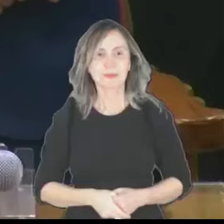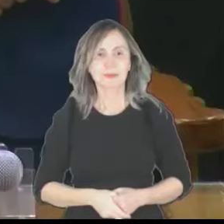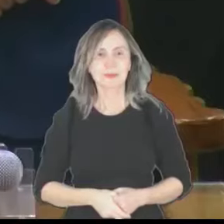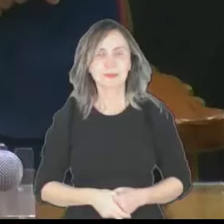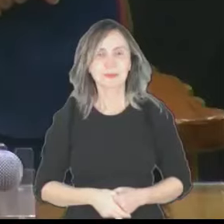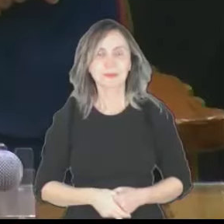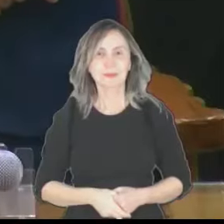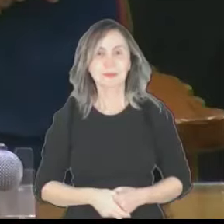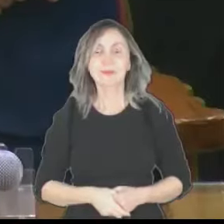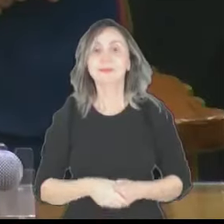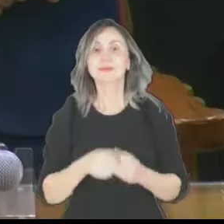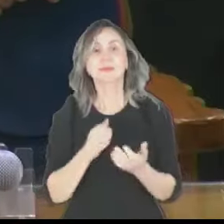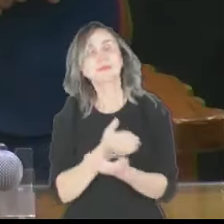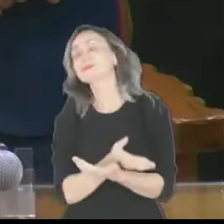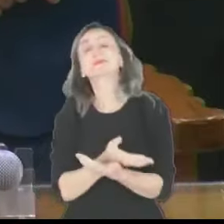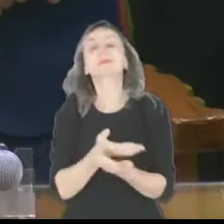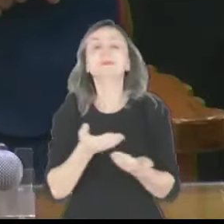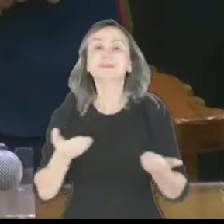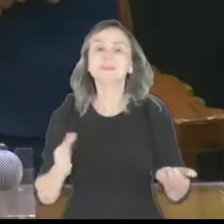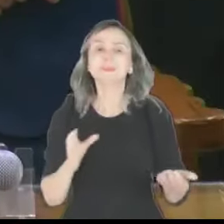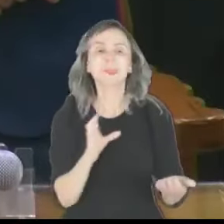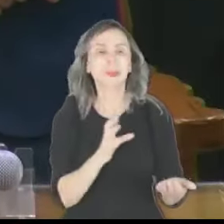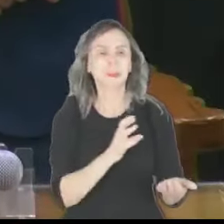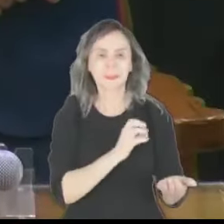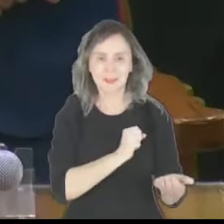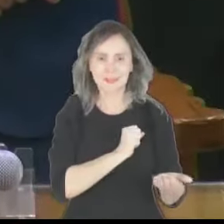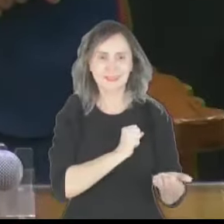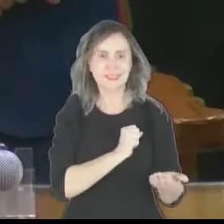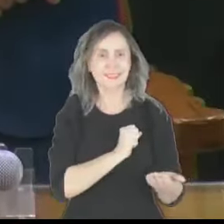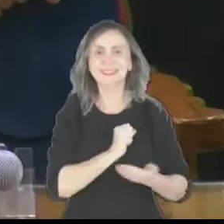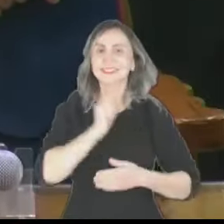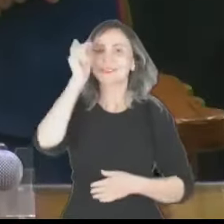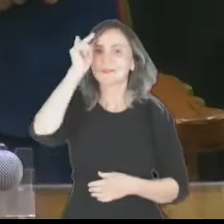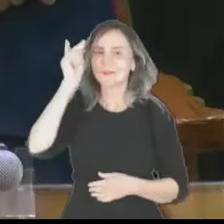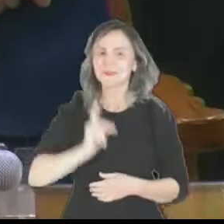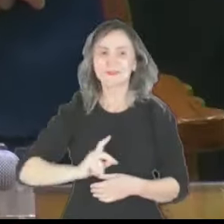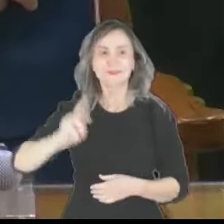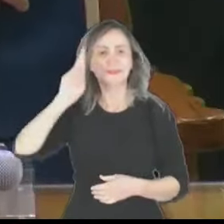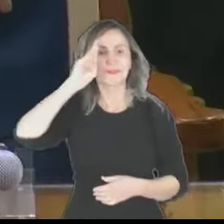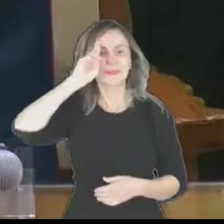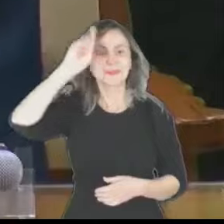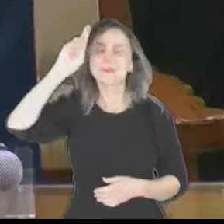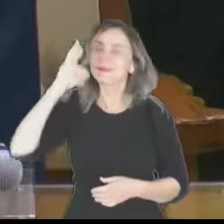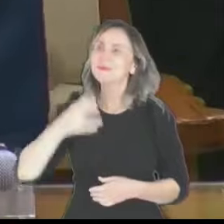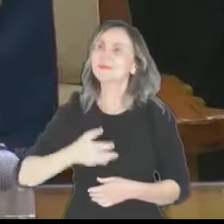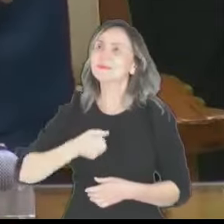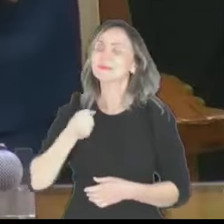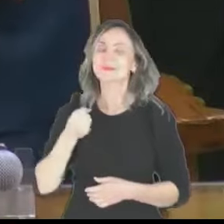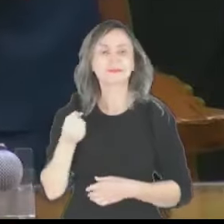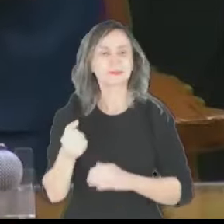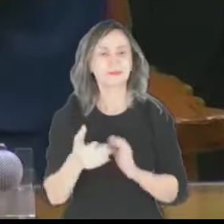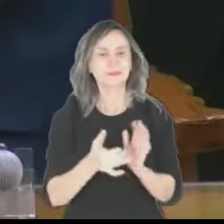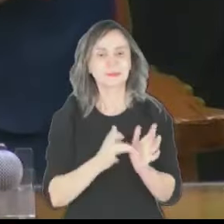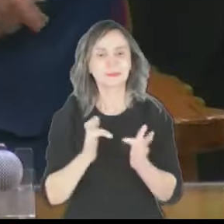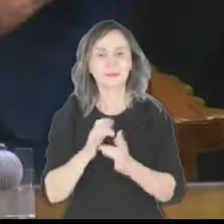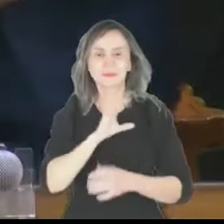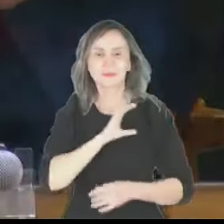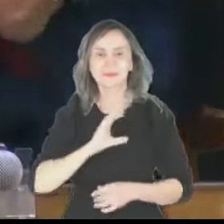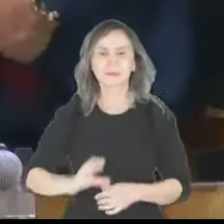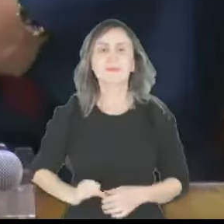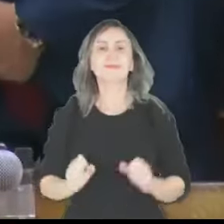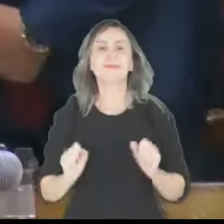Meus queridos e amados irmãos, eu vos saúdo com a paz de Nosso Senhor e Salvador Jesus Cristo. Podem sentar.